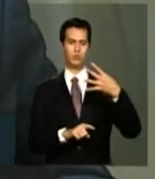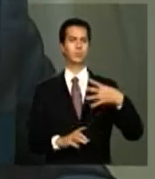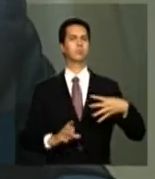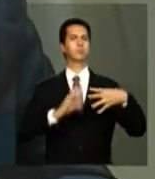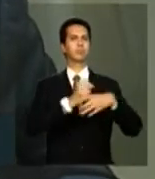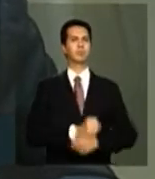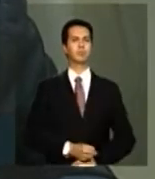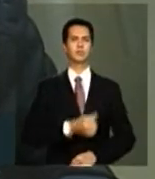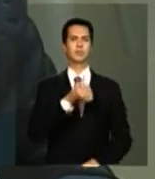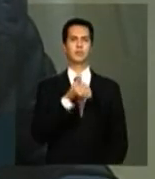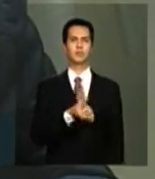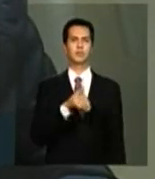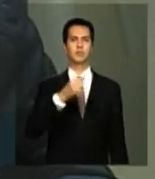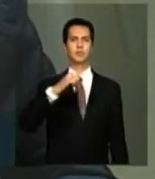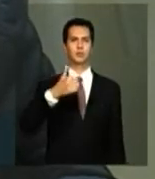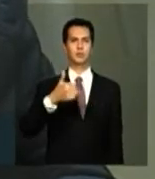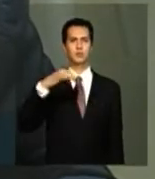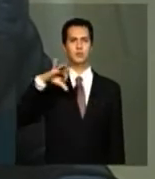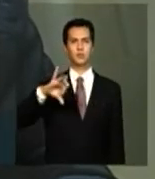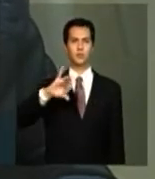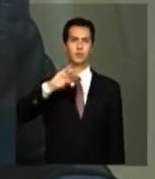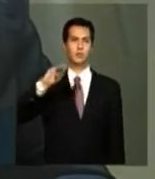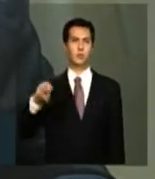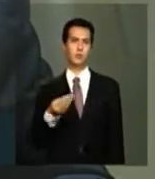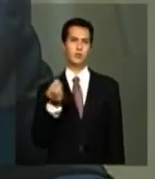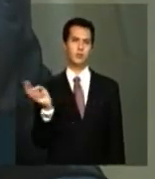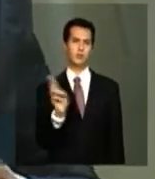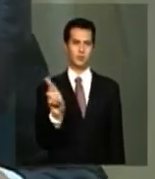em 619 milhões